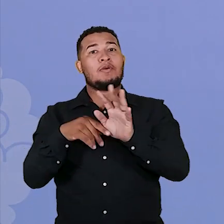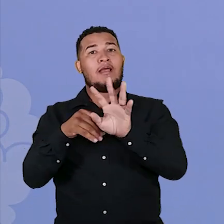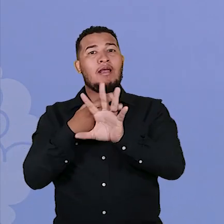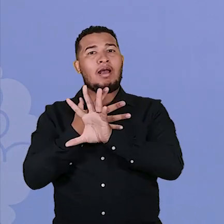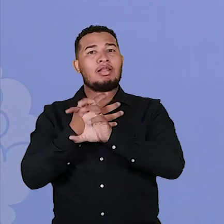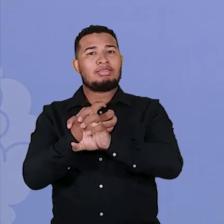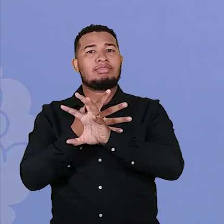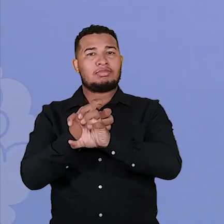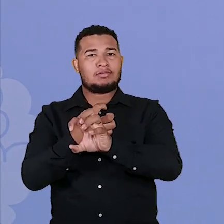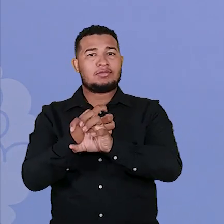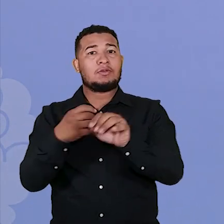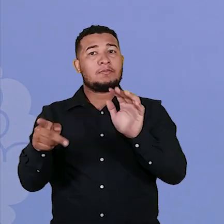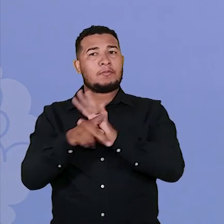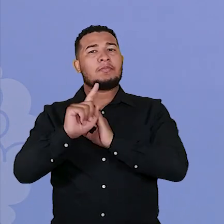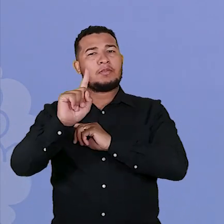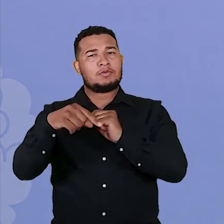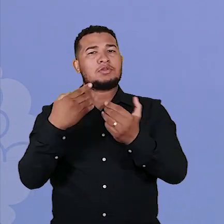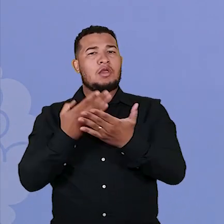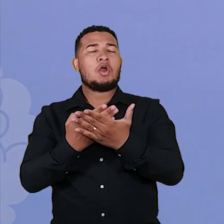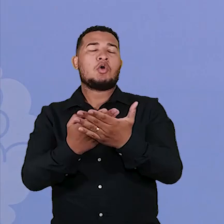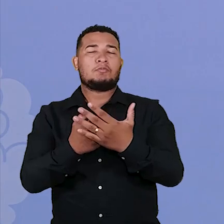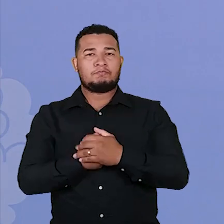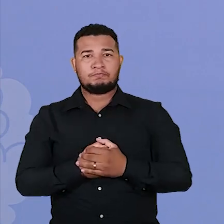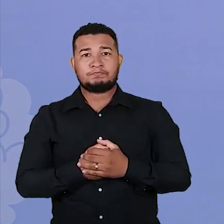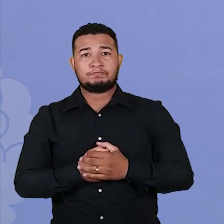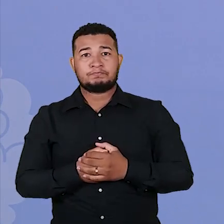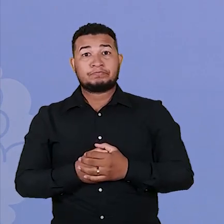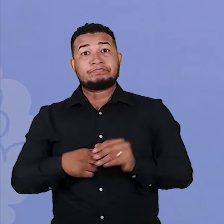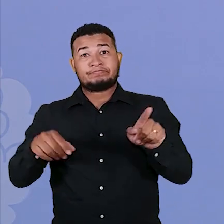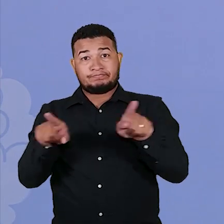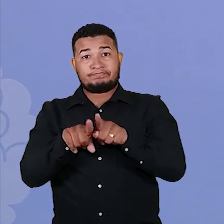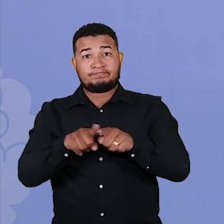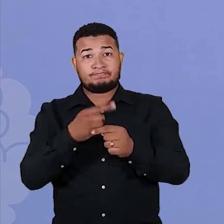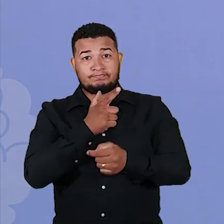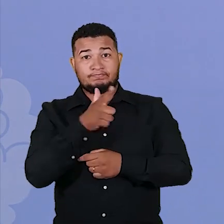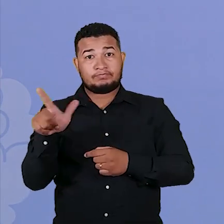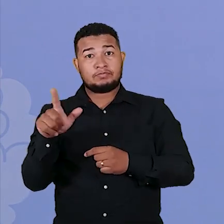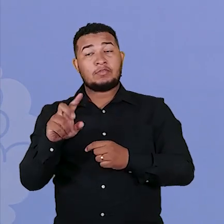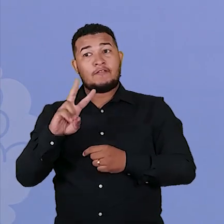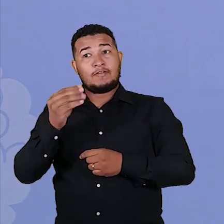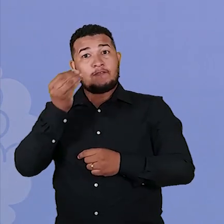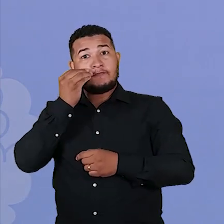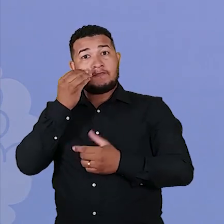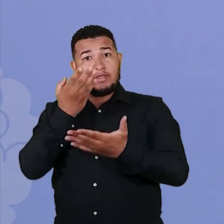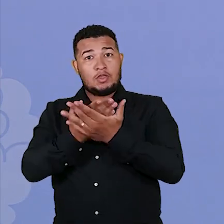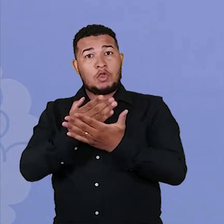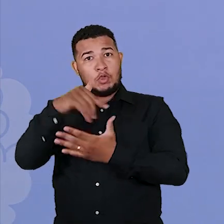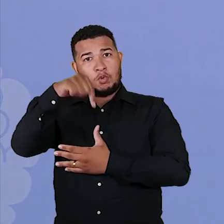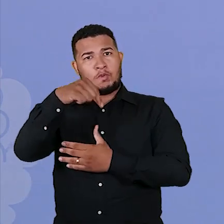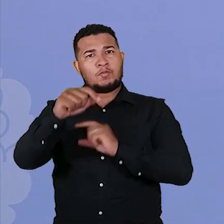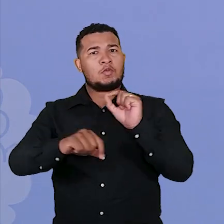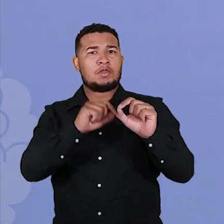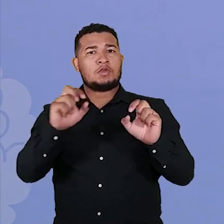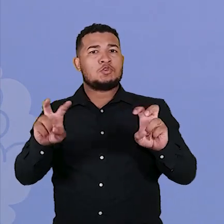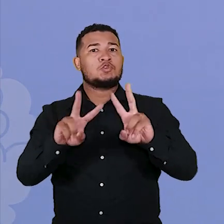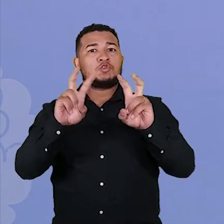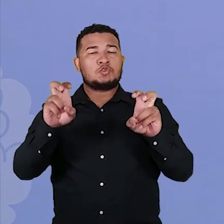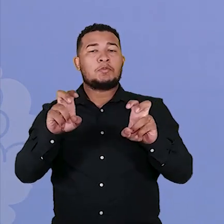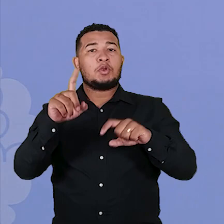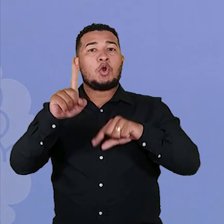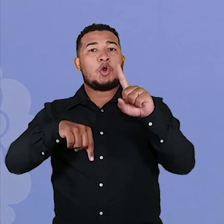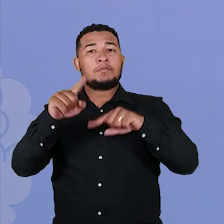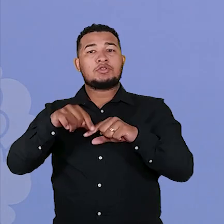na questão do atrito para vocês no decorrer da aula outra coisa também que vai ver nessa aula sobre